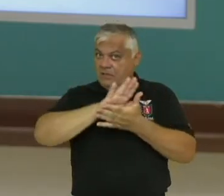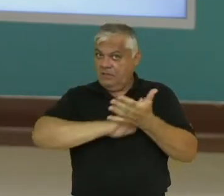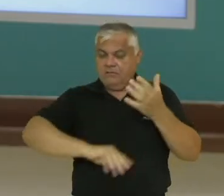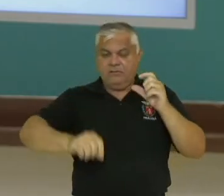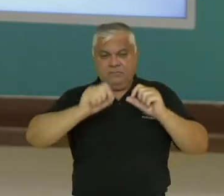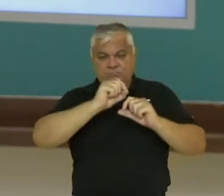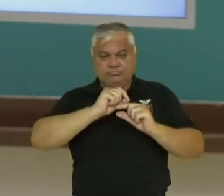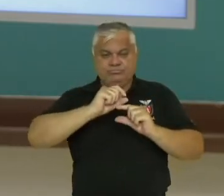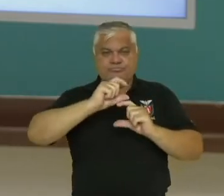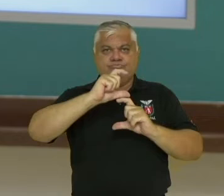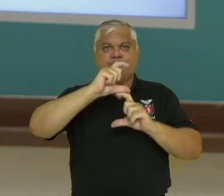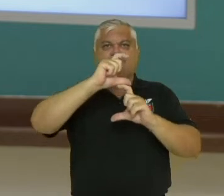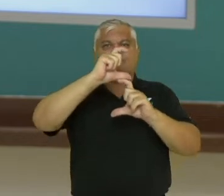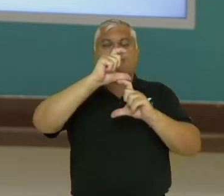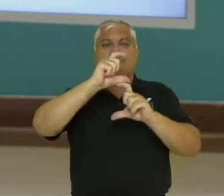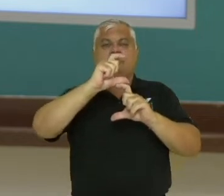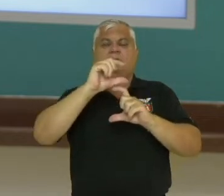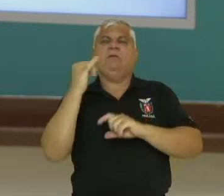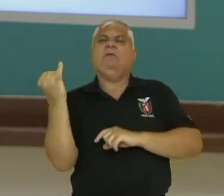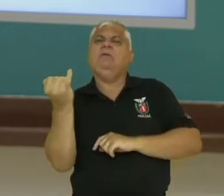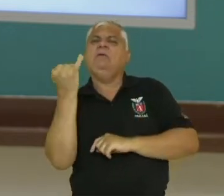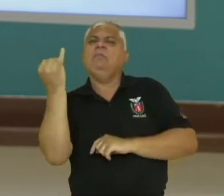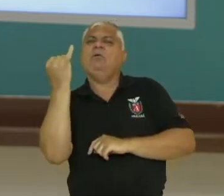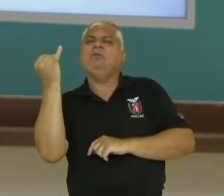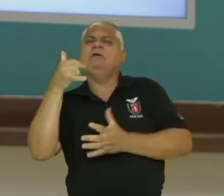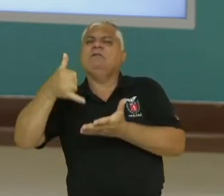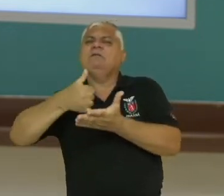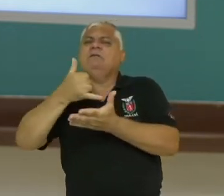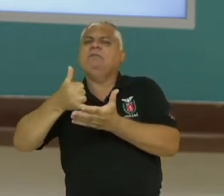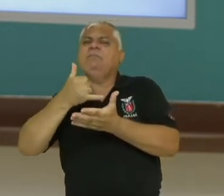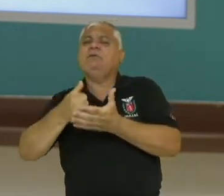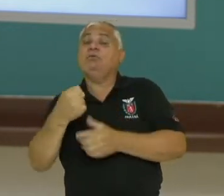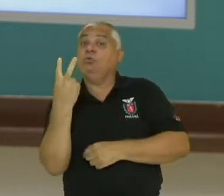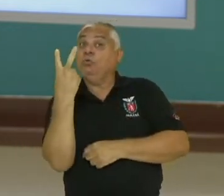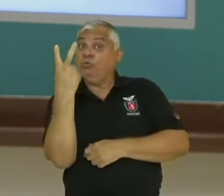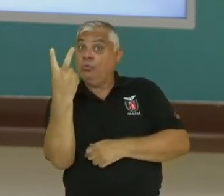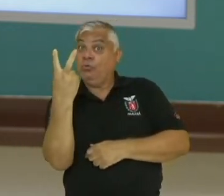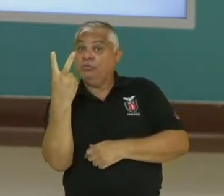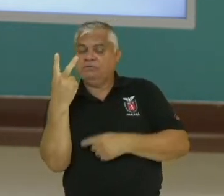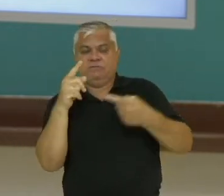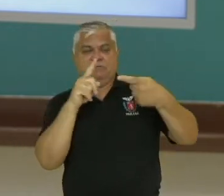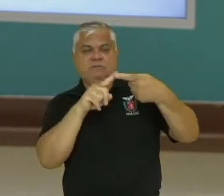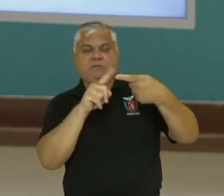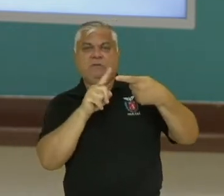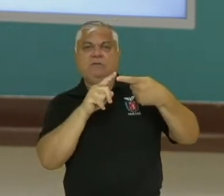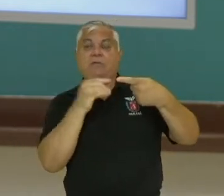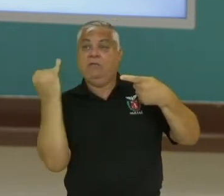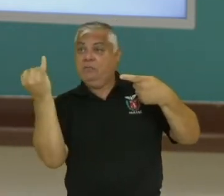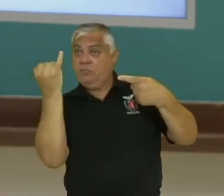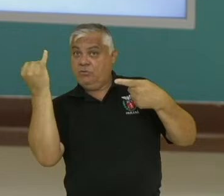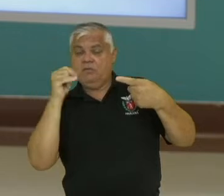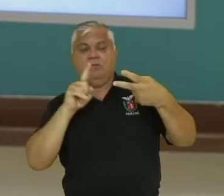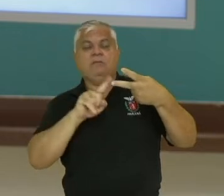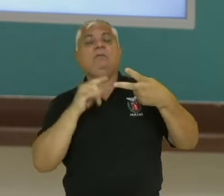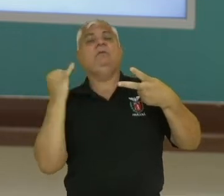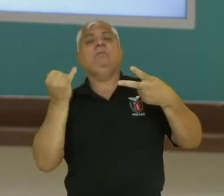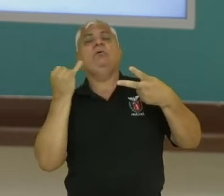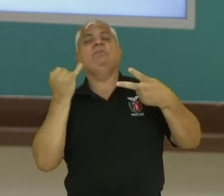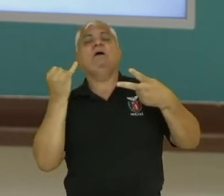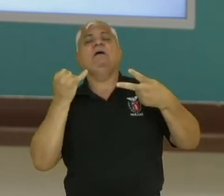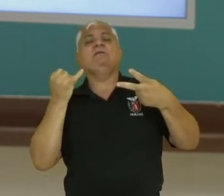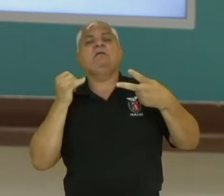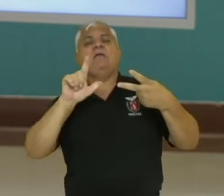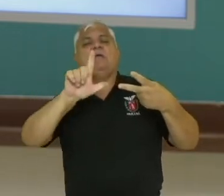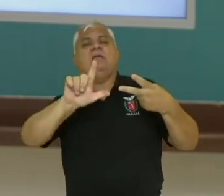água. Cite duas importâncias biológicas do lipídio. Cite duas funções do lipídio. Para que